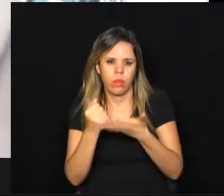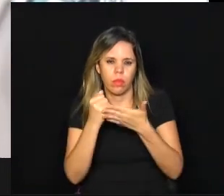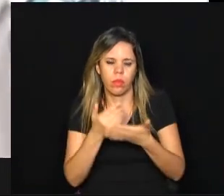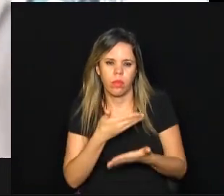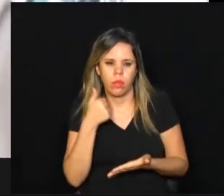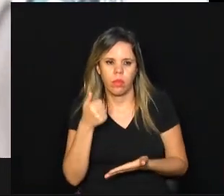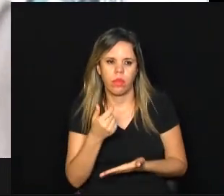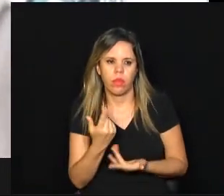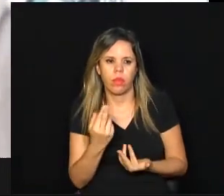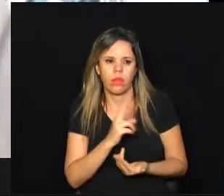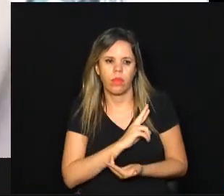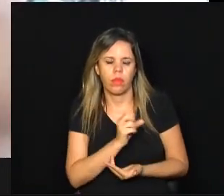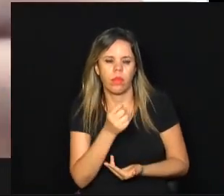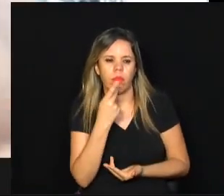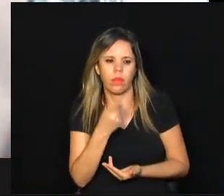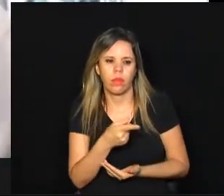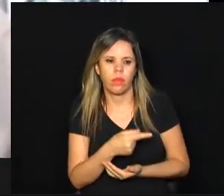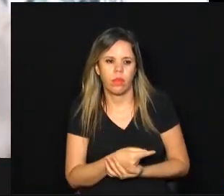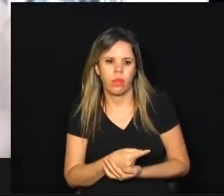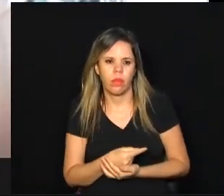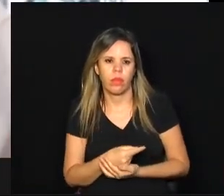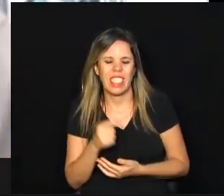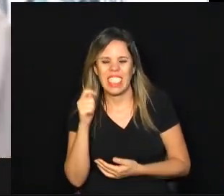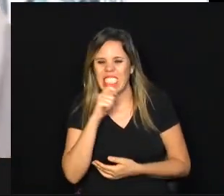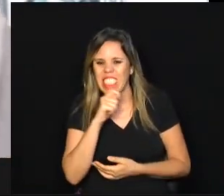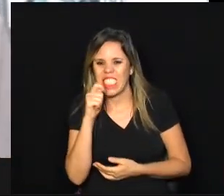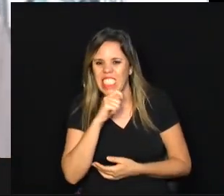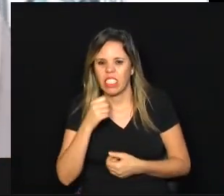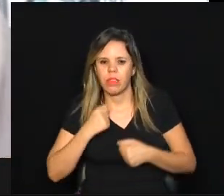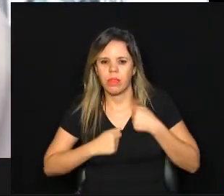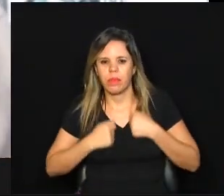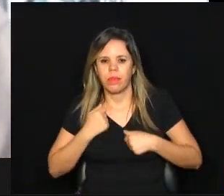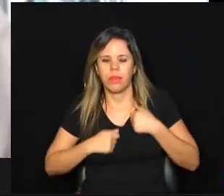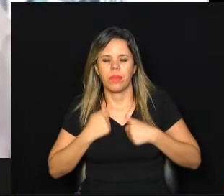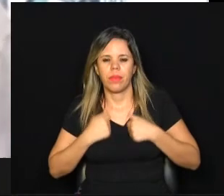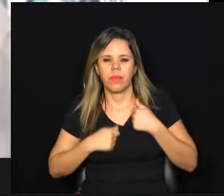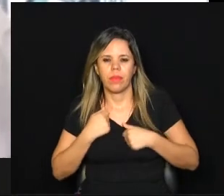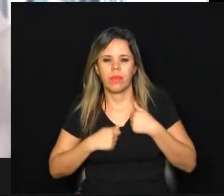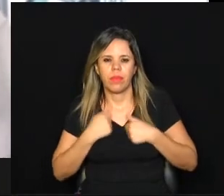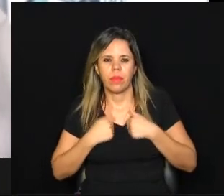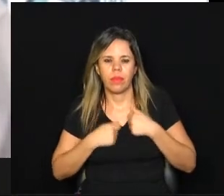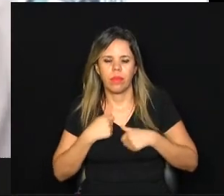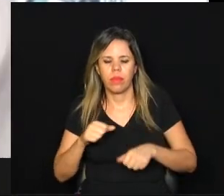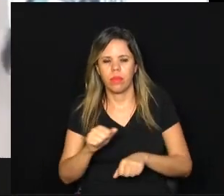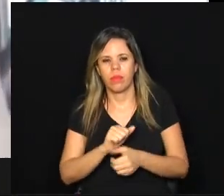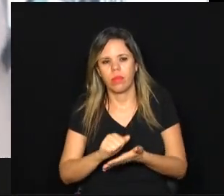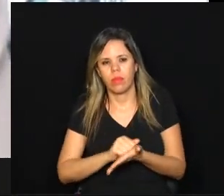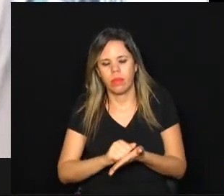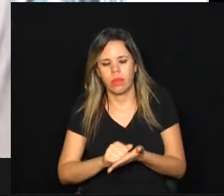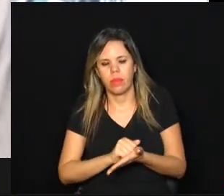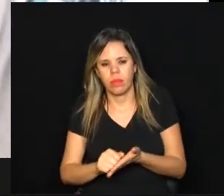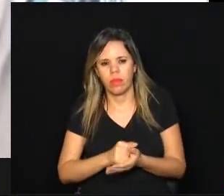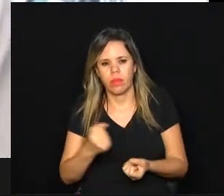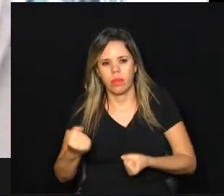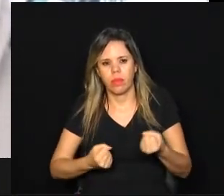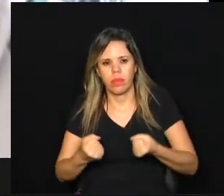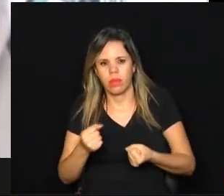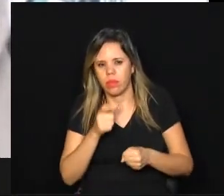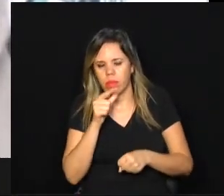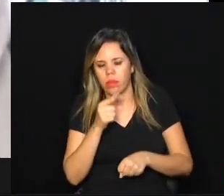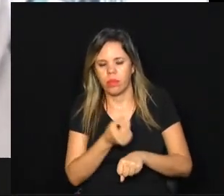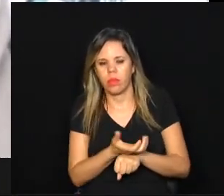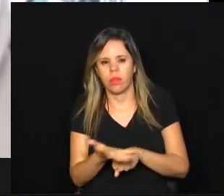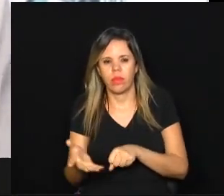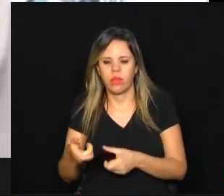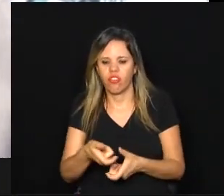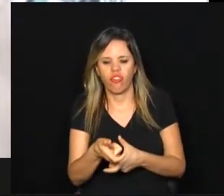Como o Rossini citou aí, desde escovar o dente, tomar banho, lavar o carro, aguar o jardim, faz uma baita